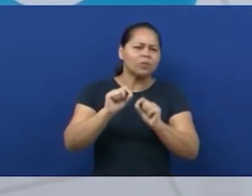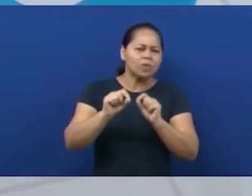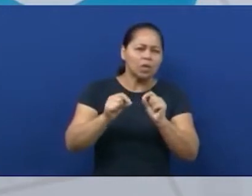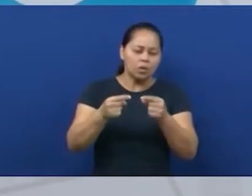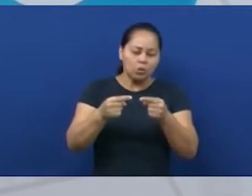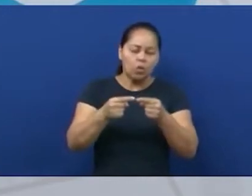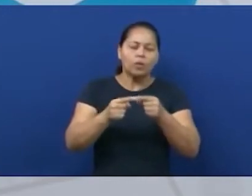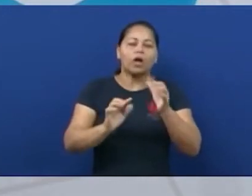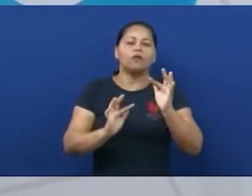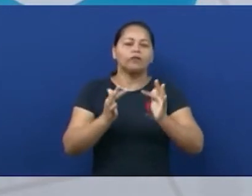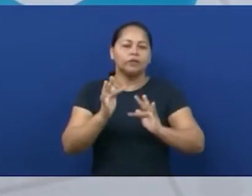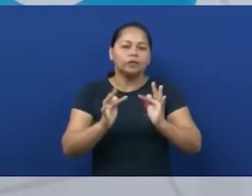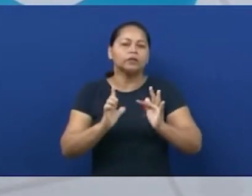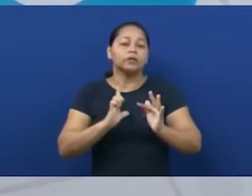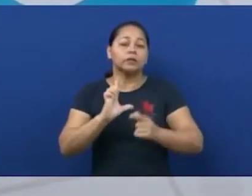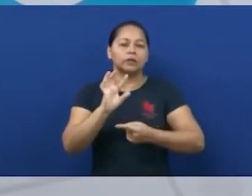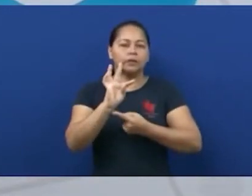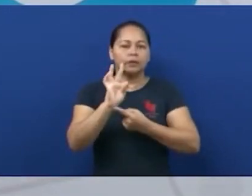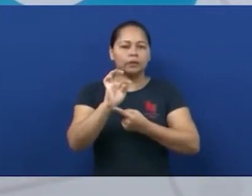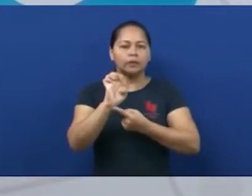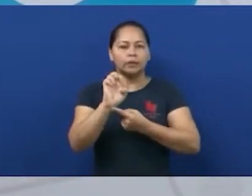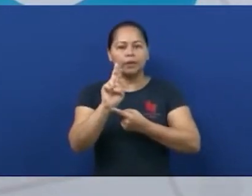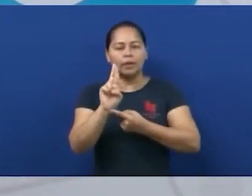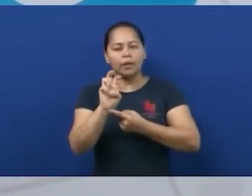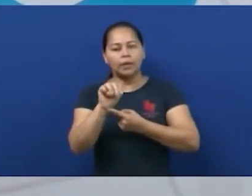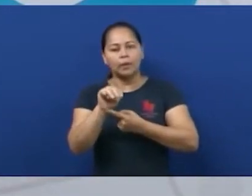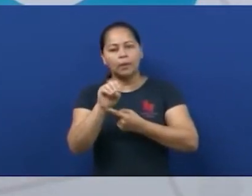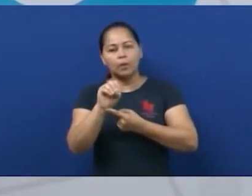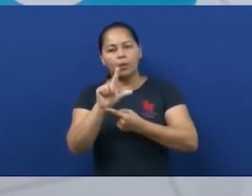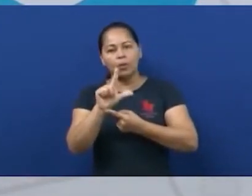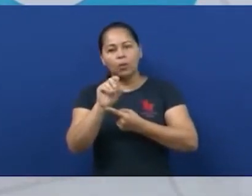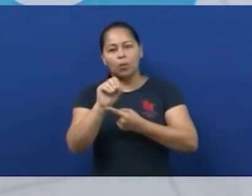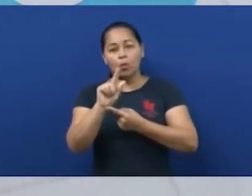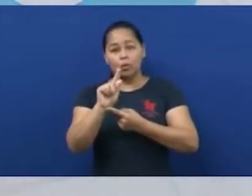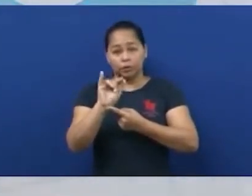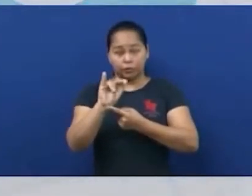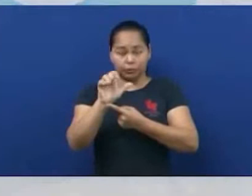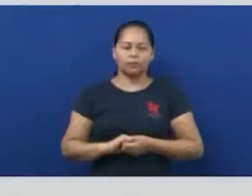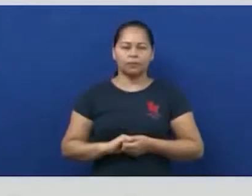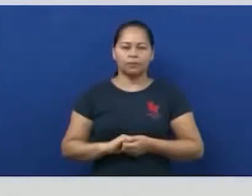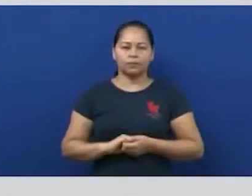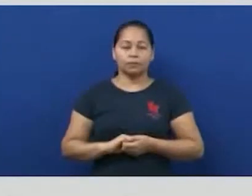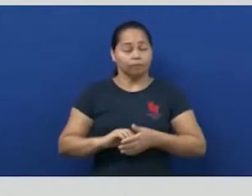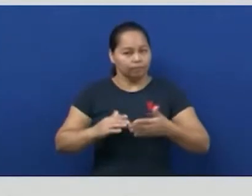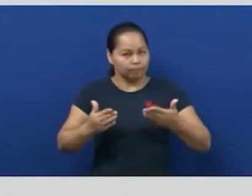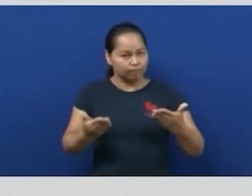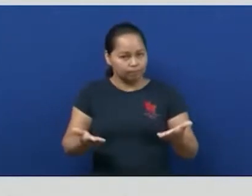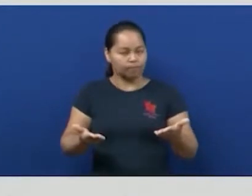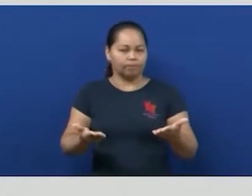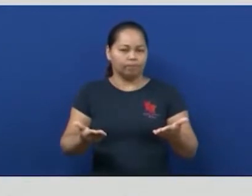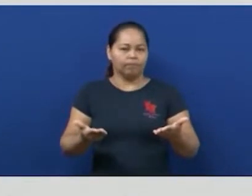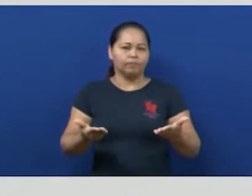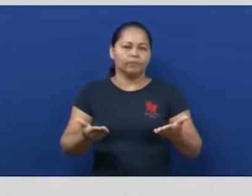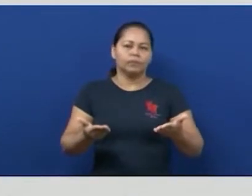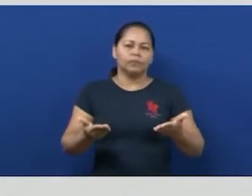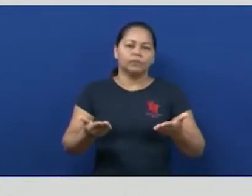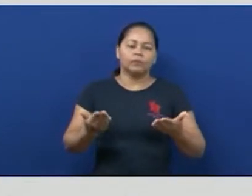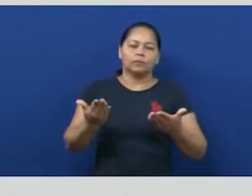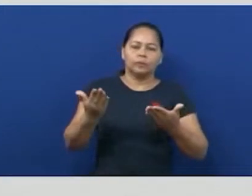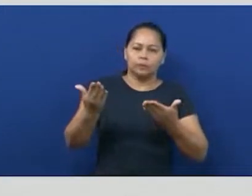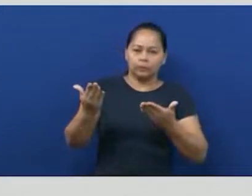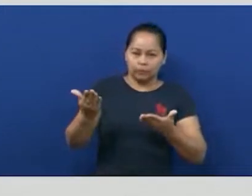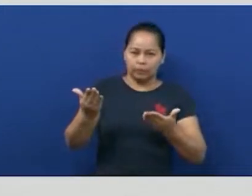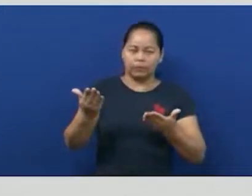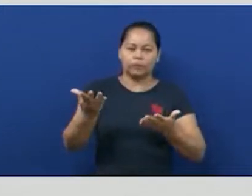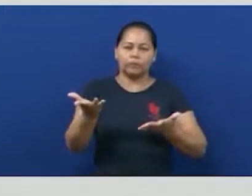parte da termologia, são o grupo de estudo da termologia. Então, esses são